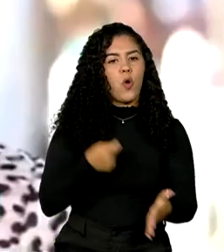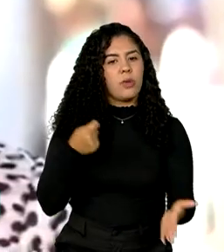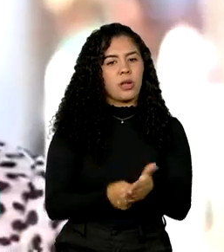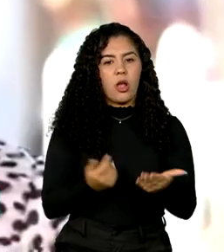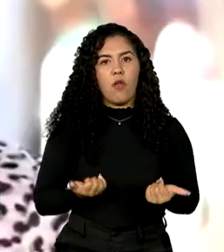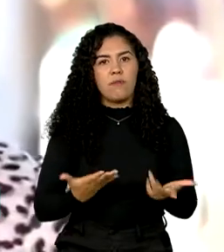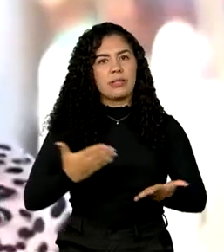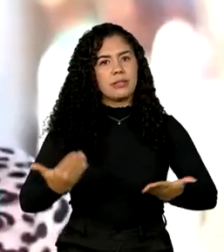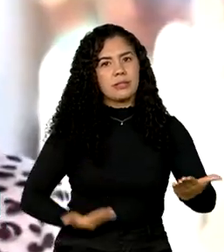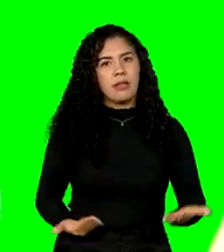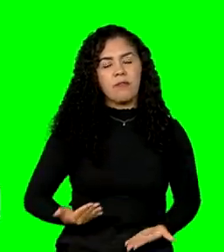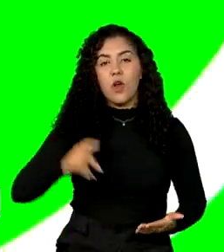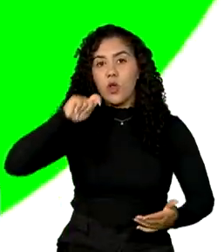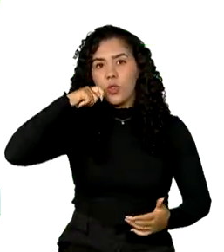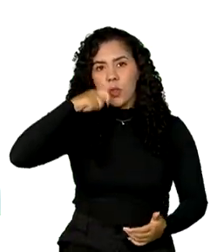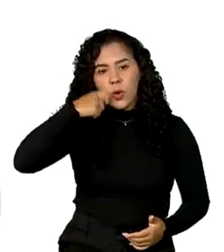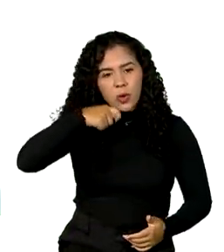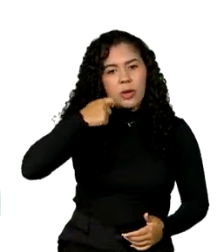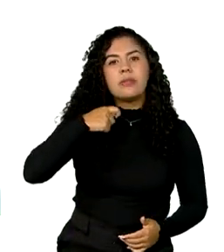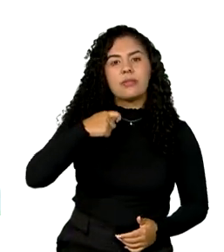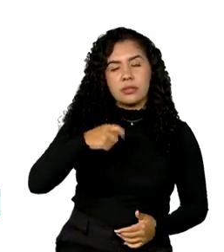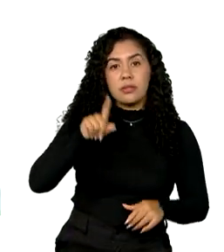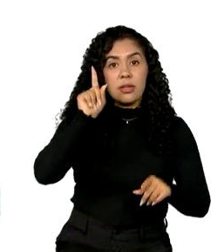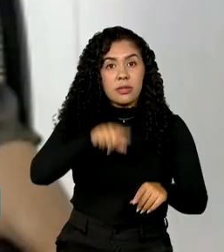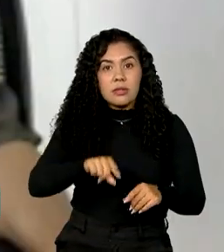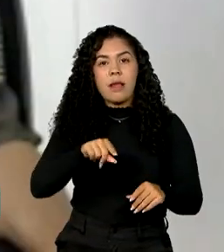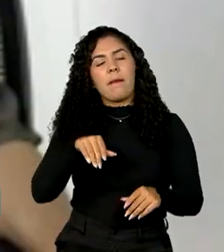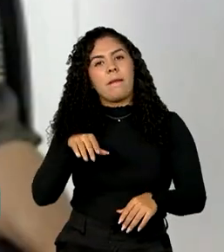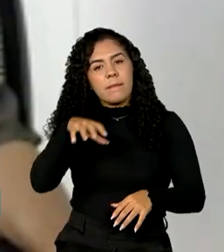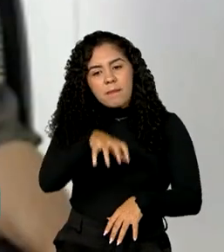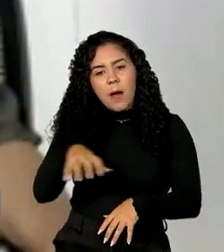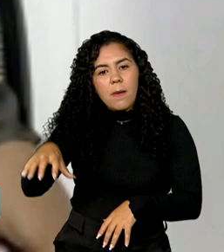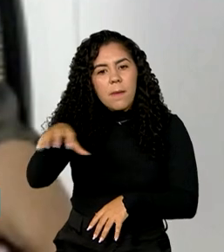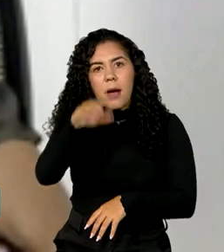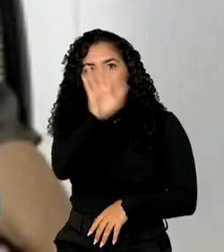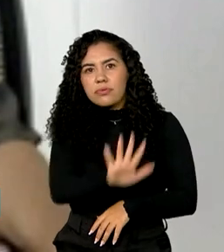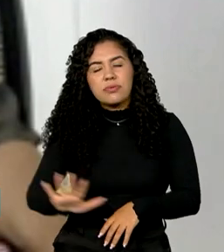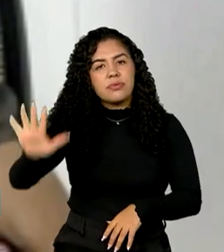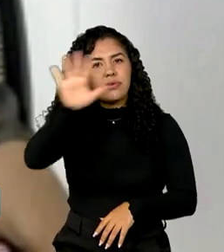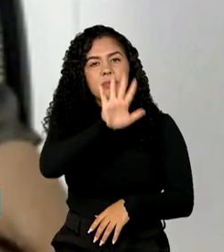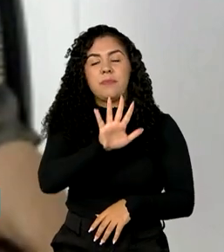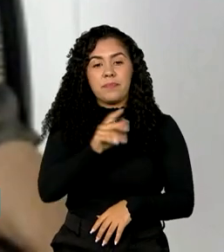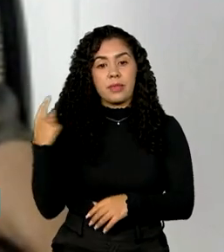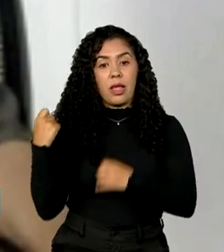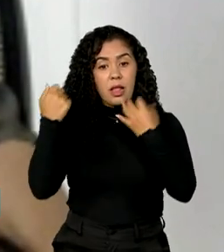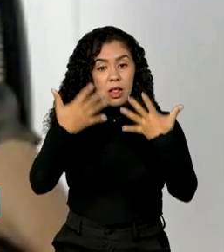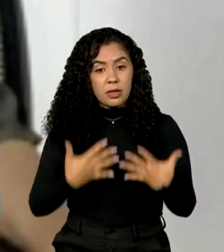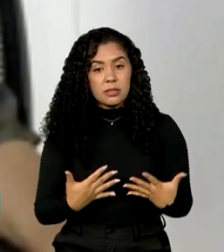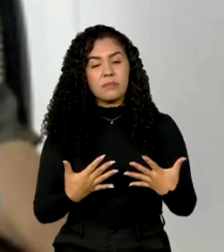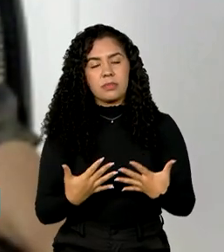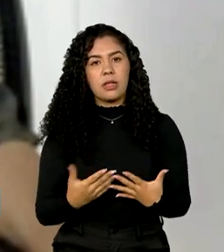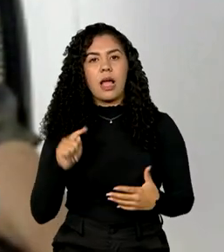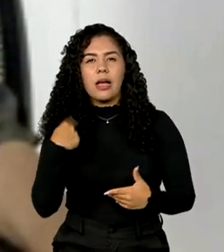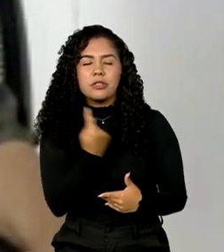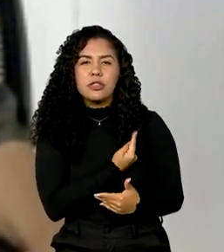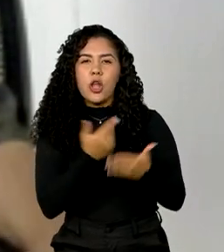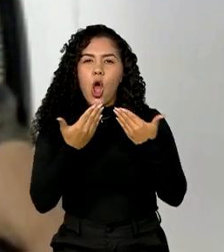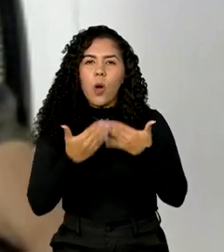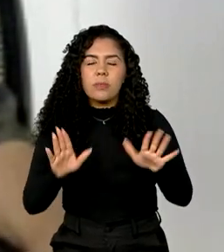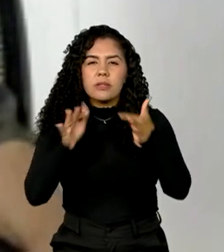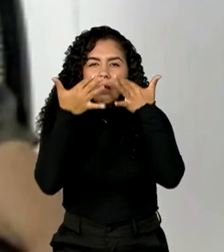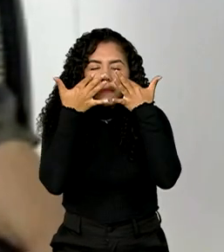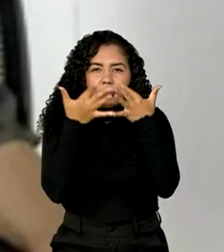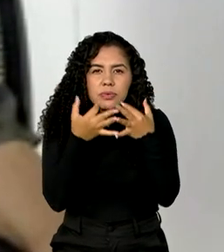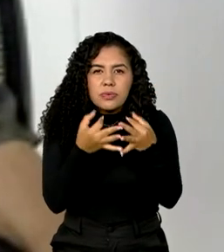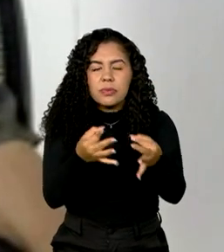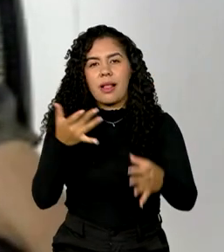serviços odontológicos em todas as redes de atenção à saúde. A gente passou a ter também um cuidado em